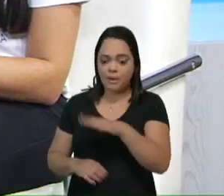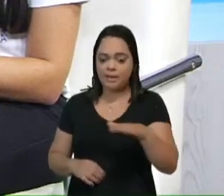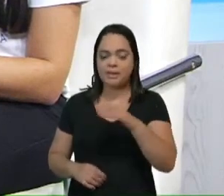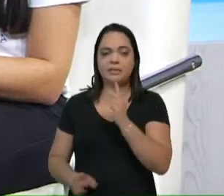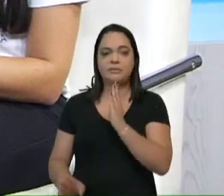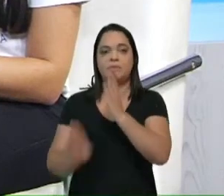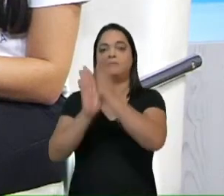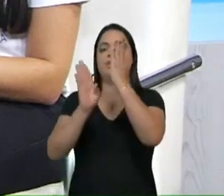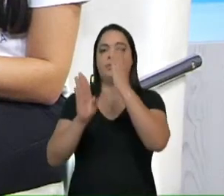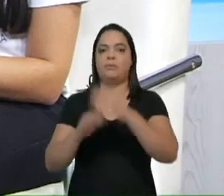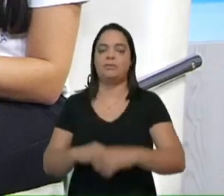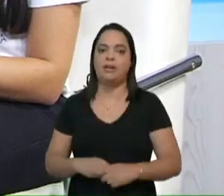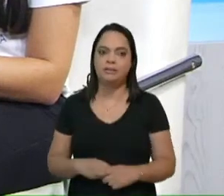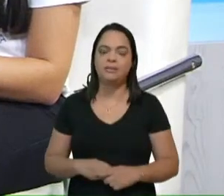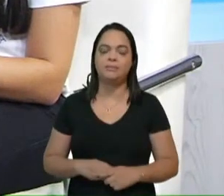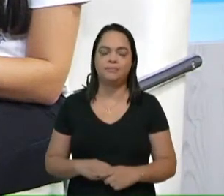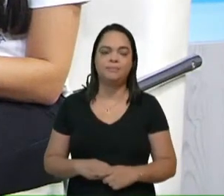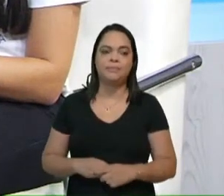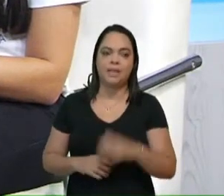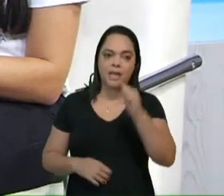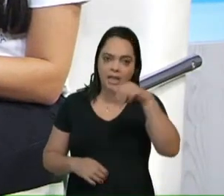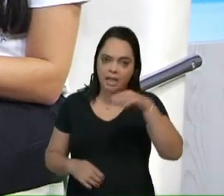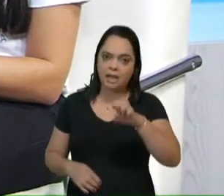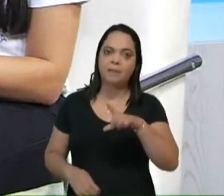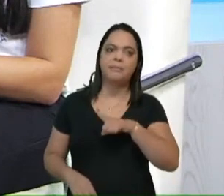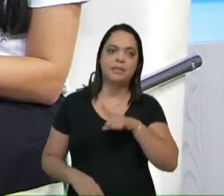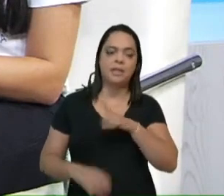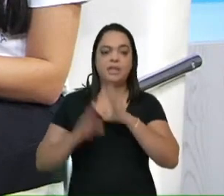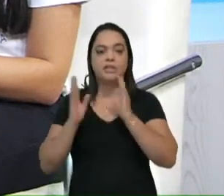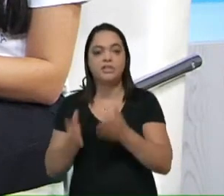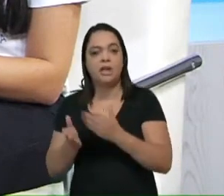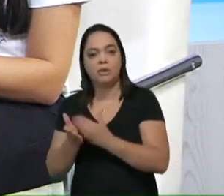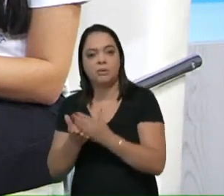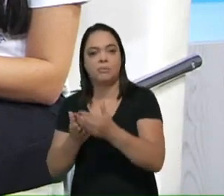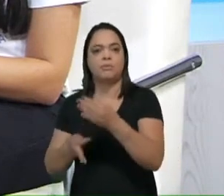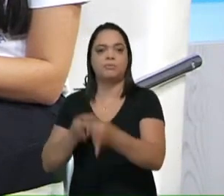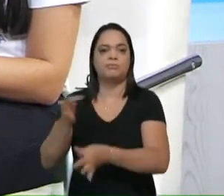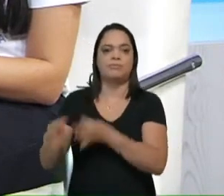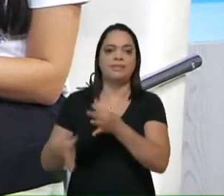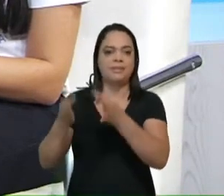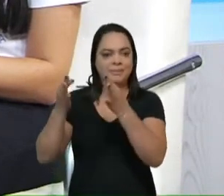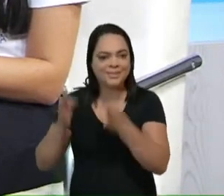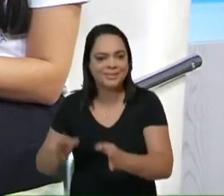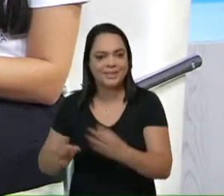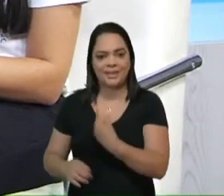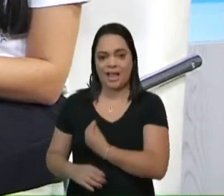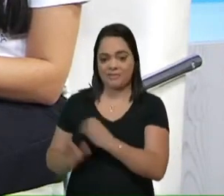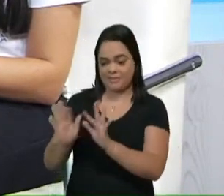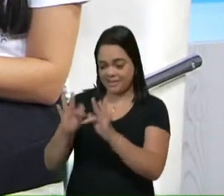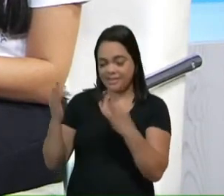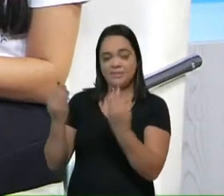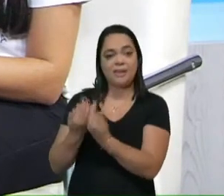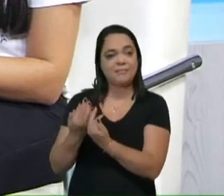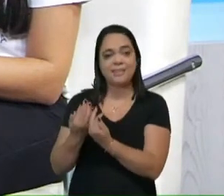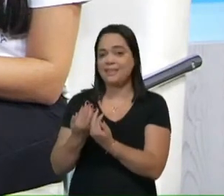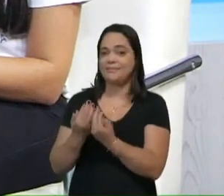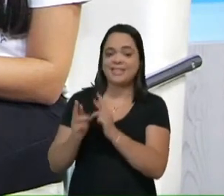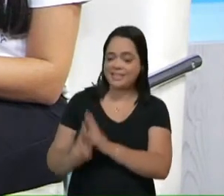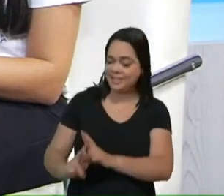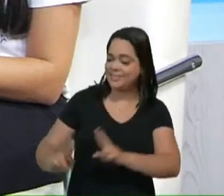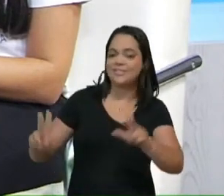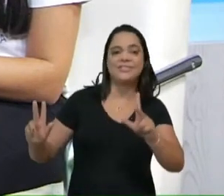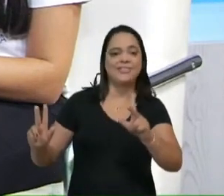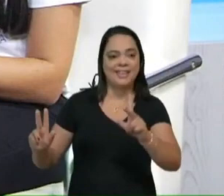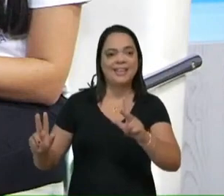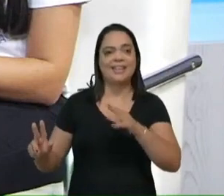porque essa criança foi diagnosticada e já recebeu o tratamento adequado então a vida dessa família vai ser completamente